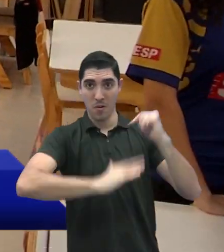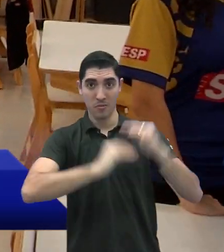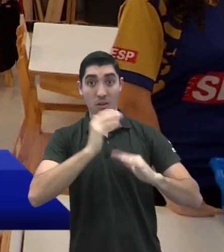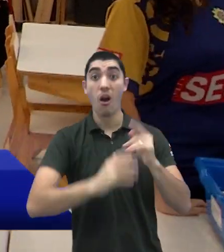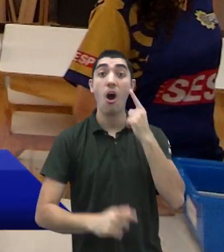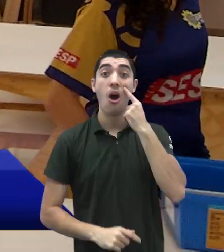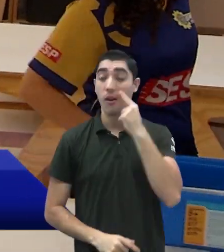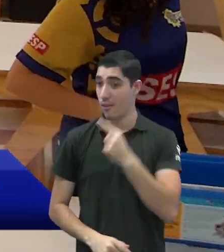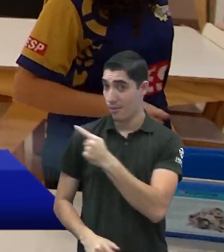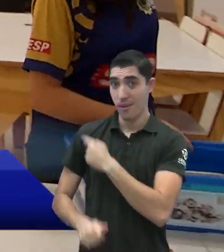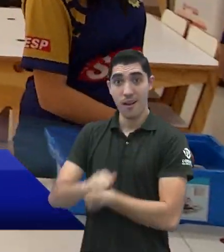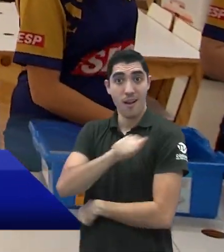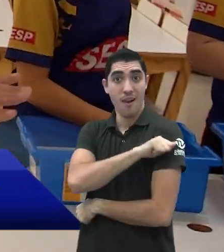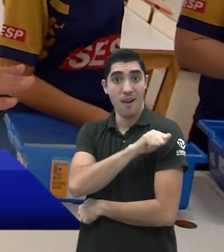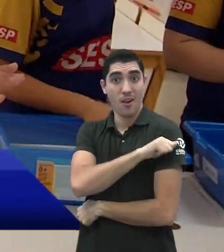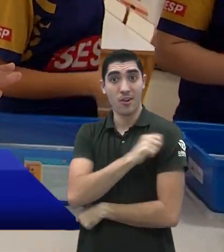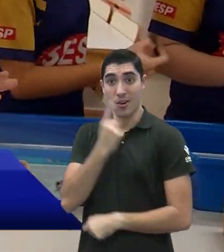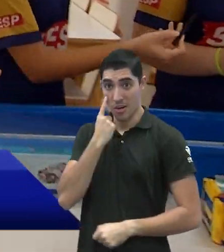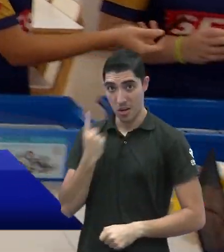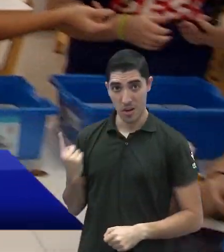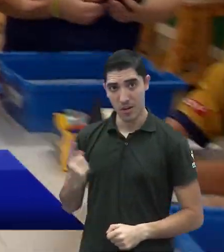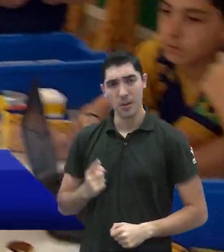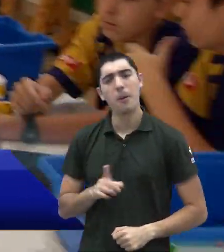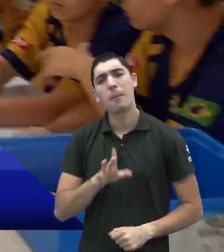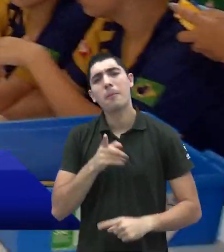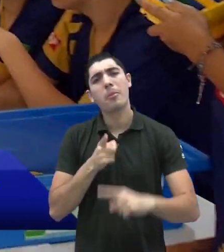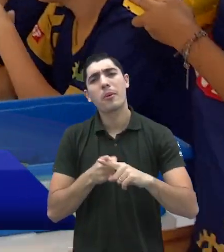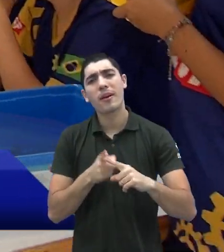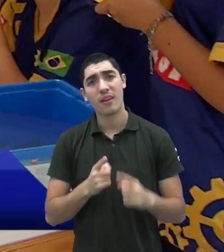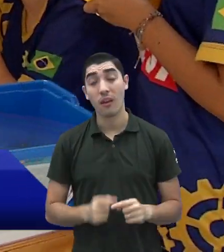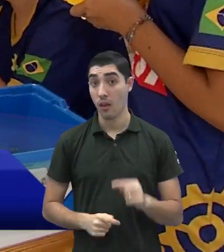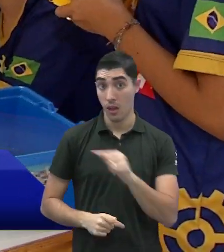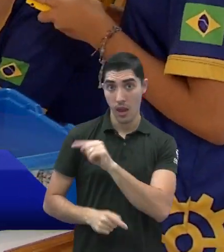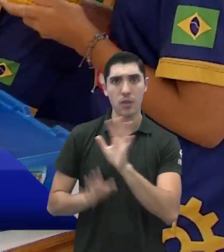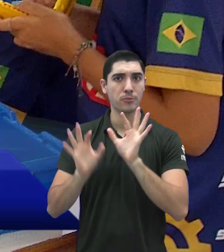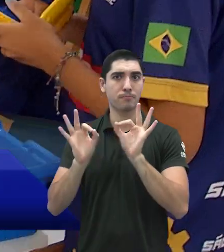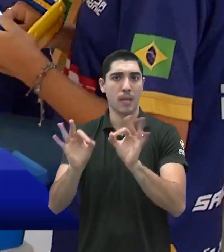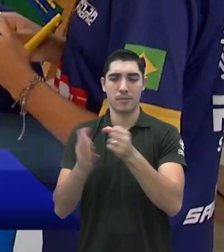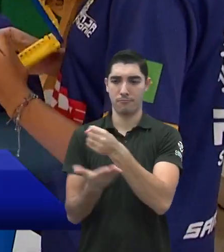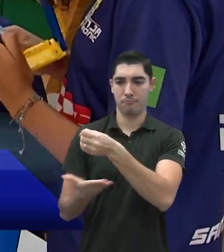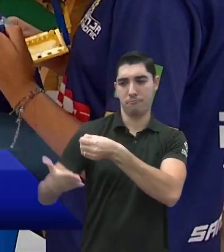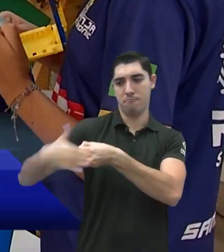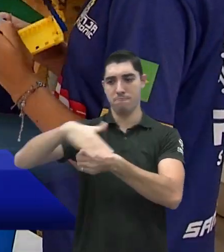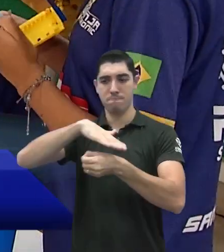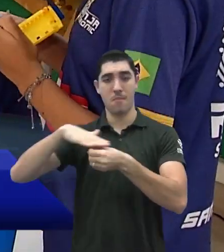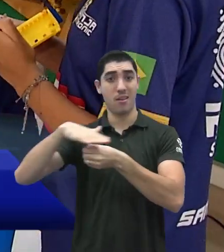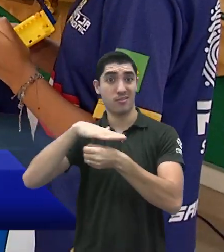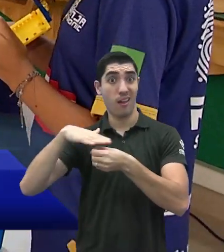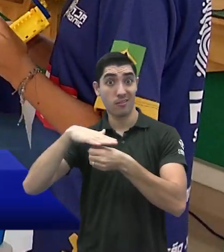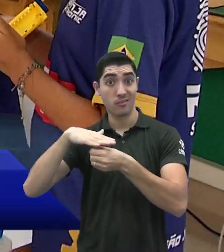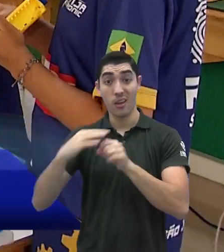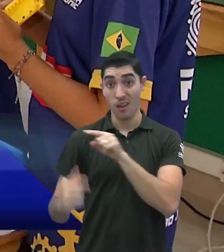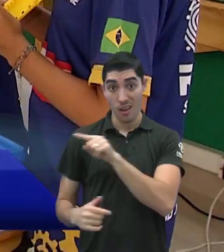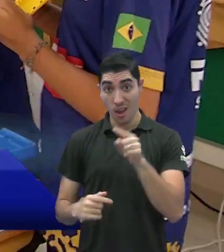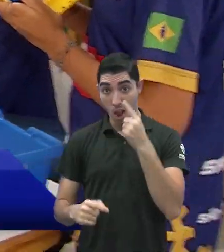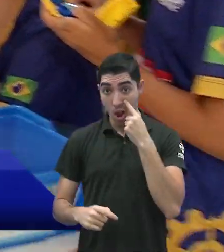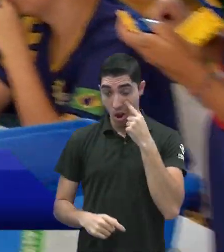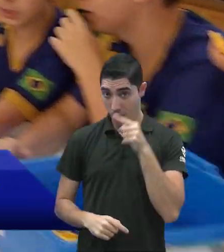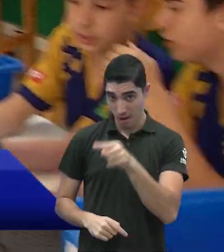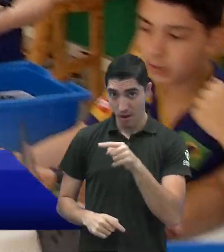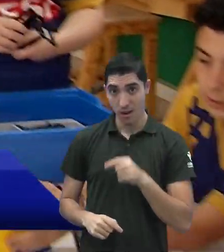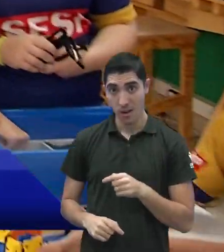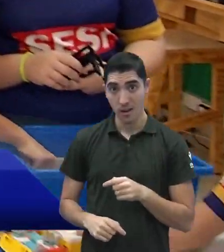de repente, numa carreira de sucesso, são esses alunos aqui que estão nesse outro lado. Por quê? Eles já estão num módulo mais avançado. Eles